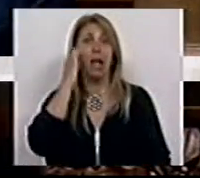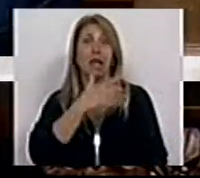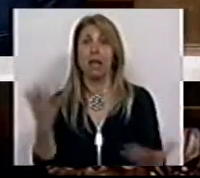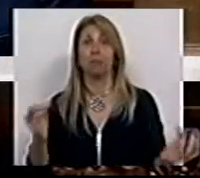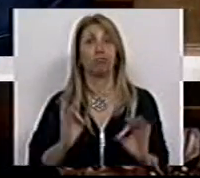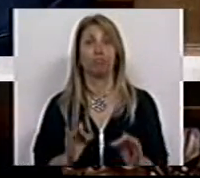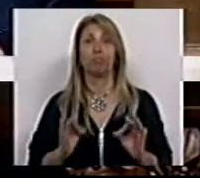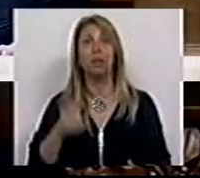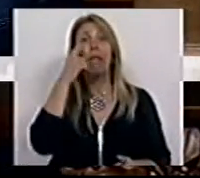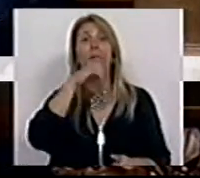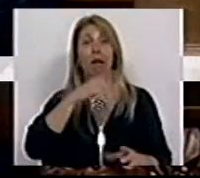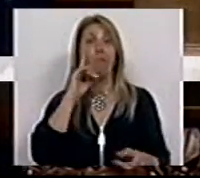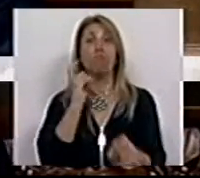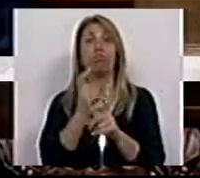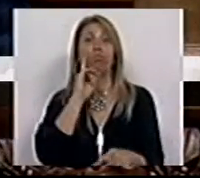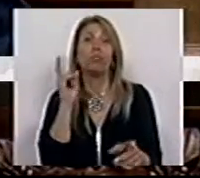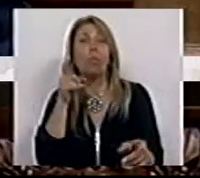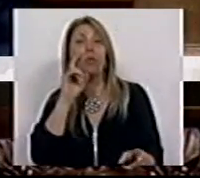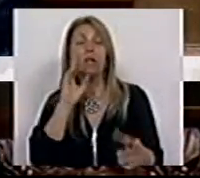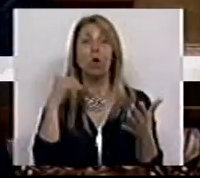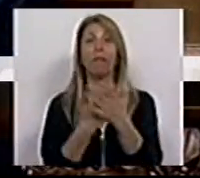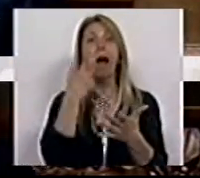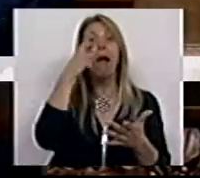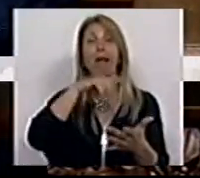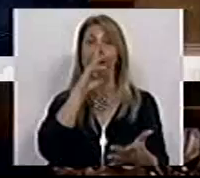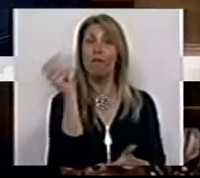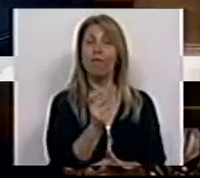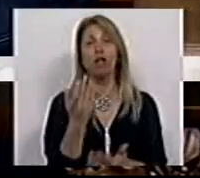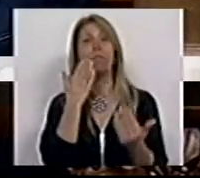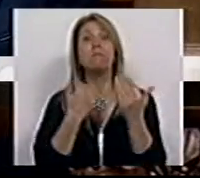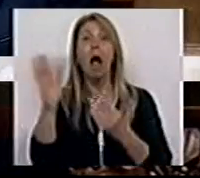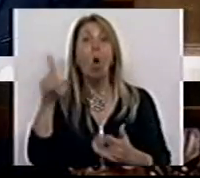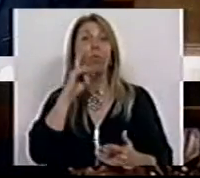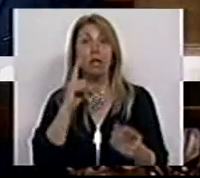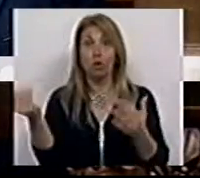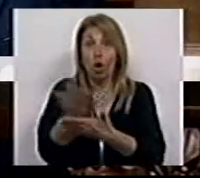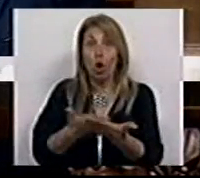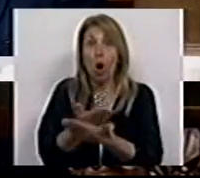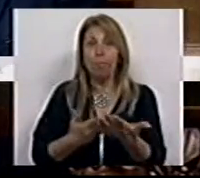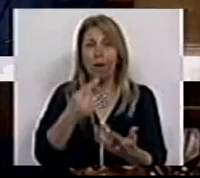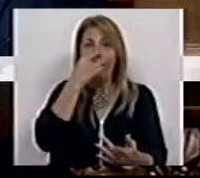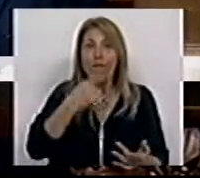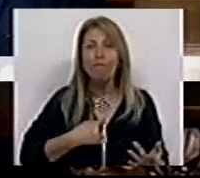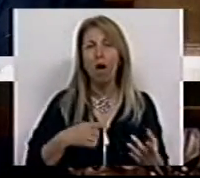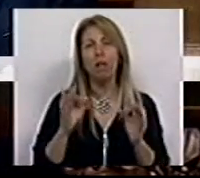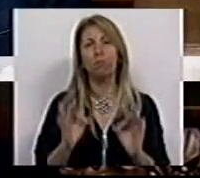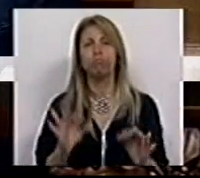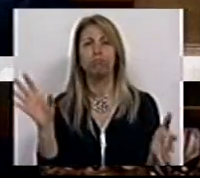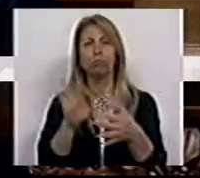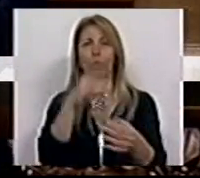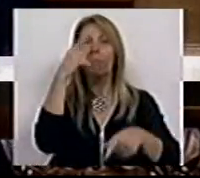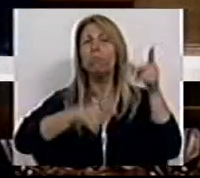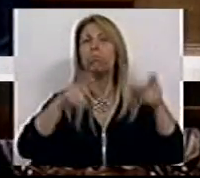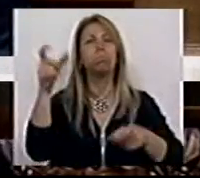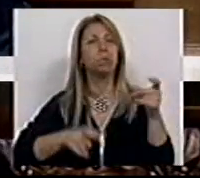mais precisa, falhou na promoção do emprego e na defesa da economia, falhou às pessoas em toda a